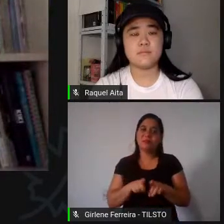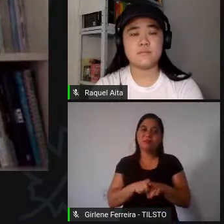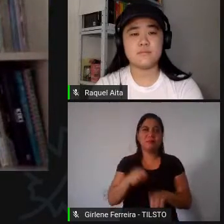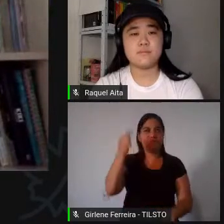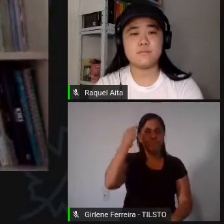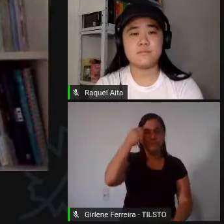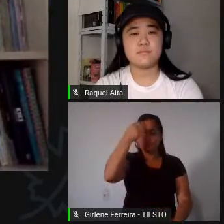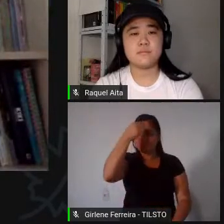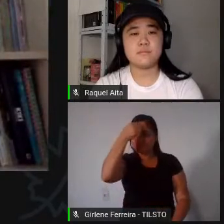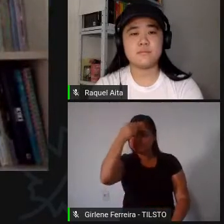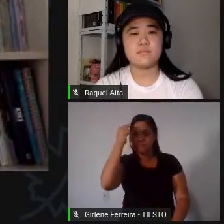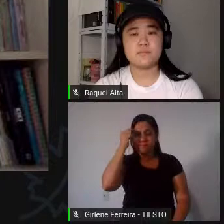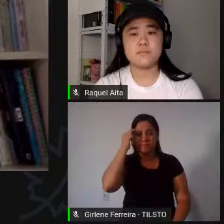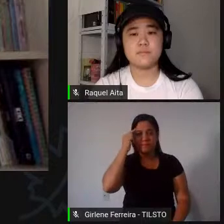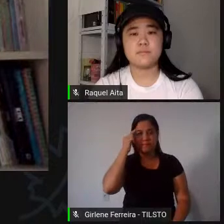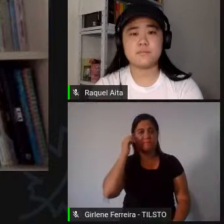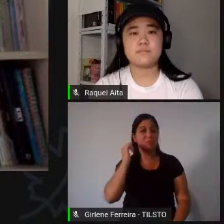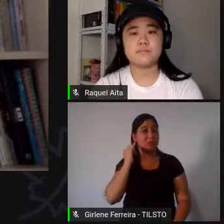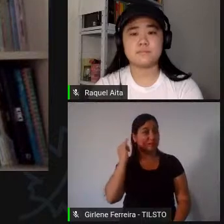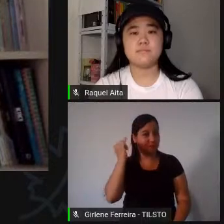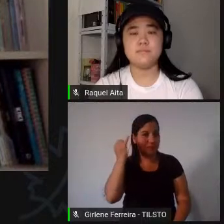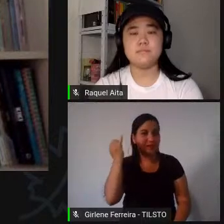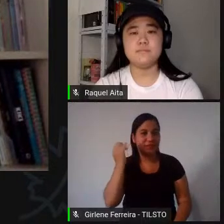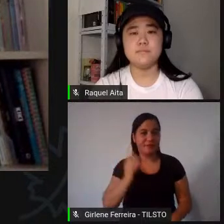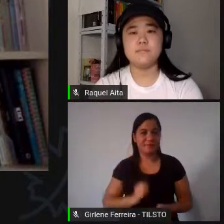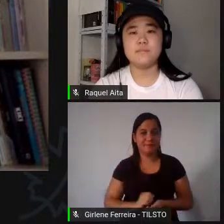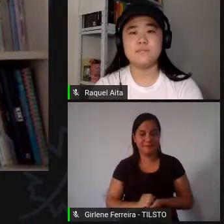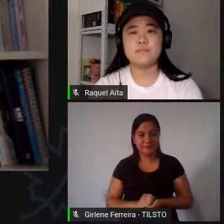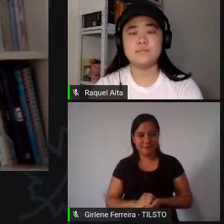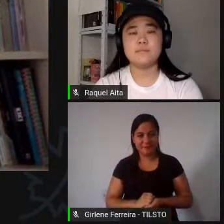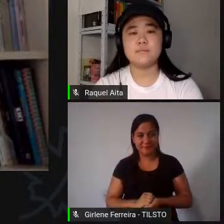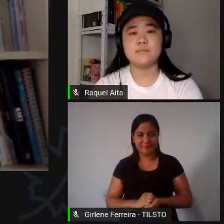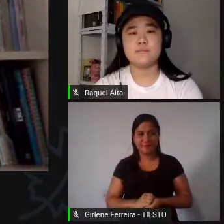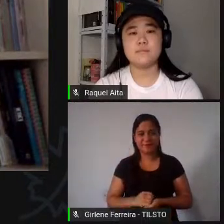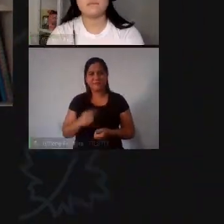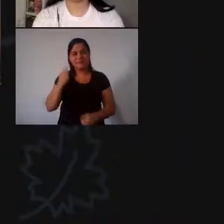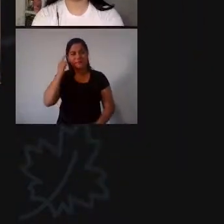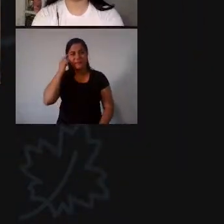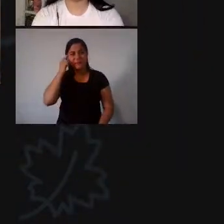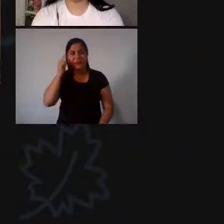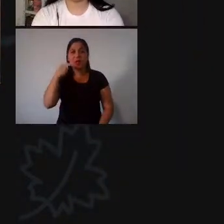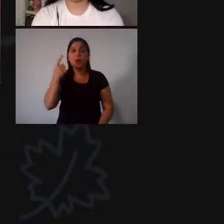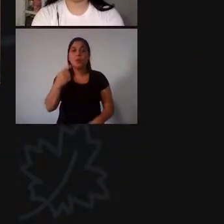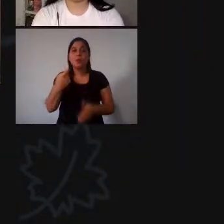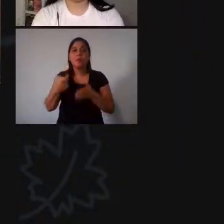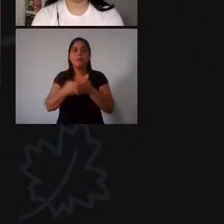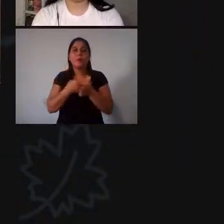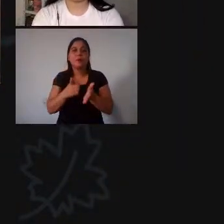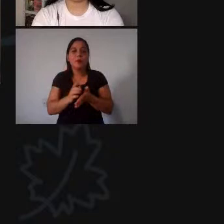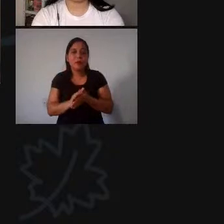são fundamentais, são assuntos fundamentais. Eu acho que tem uma outra próxima pergunta aí,